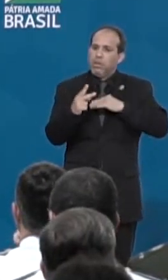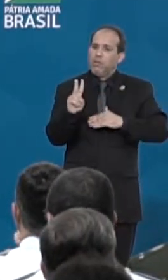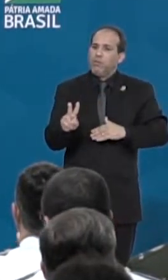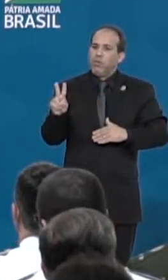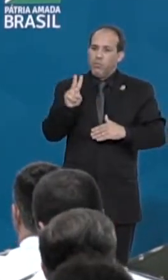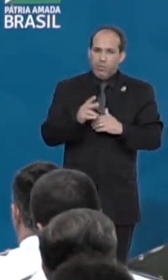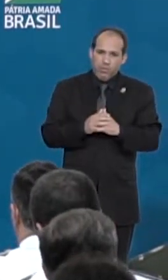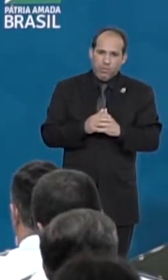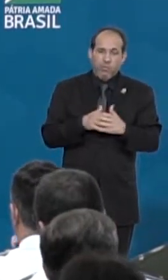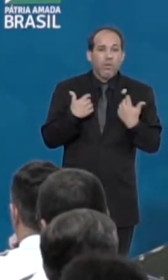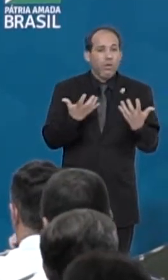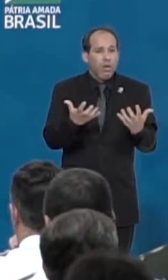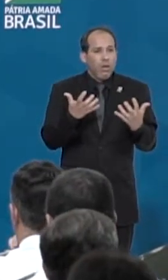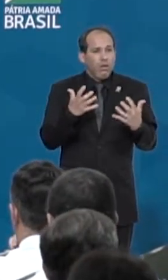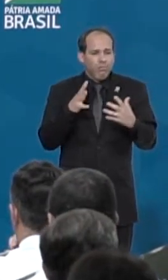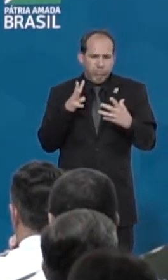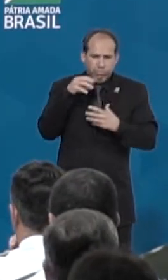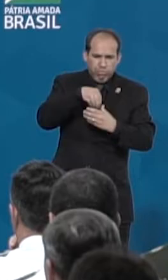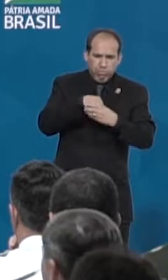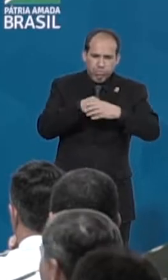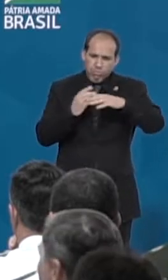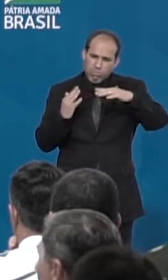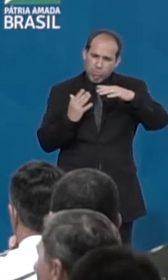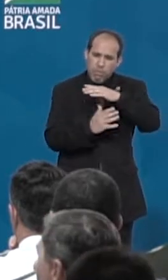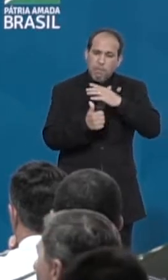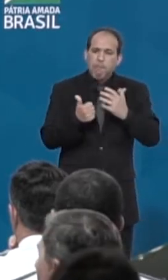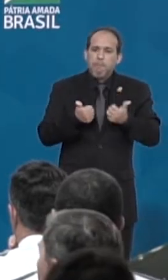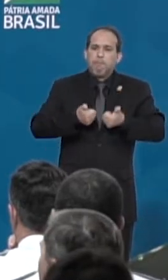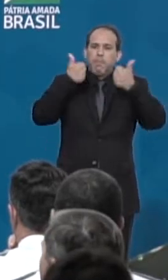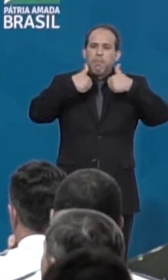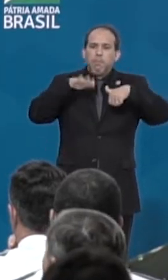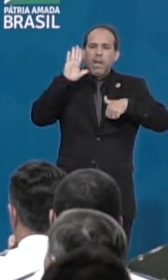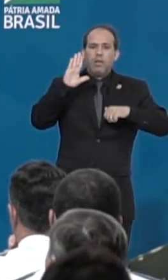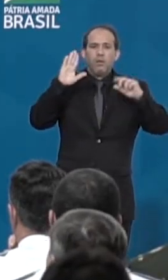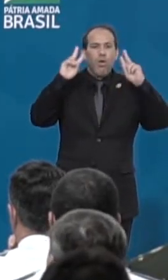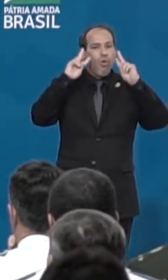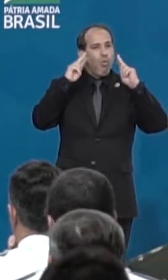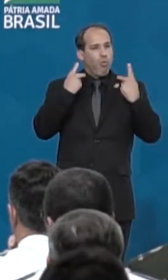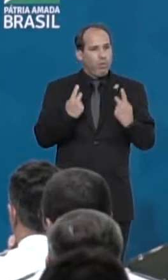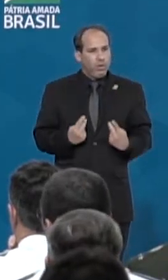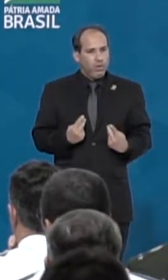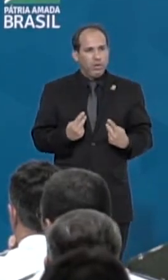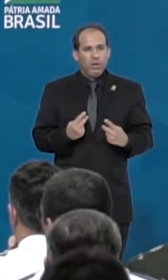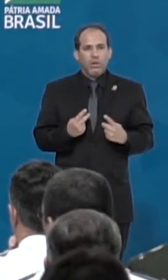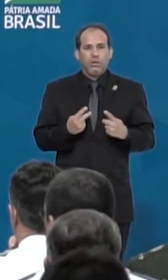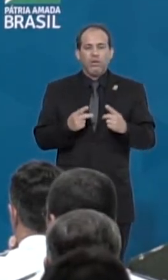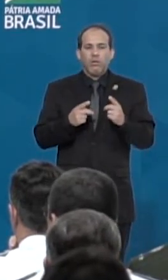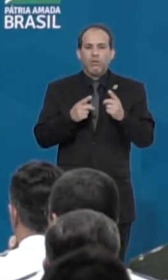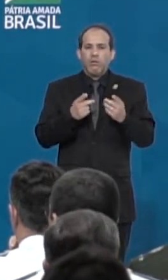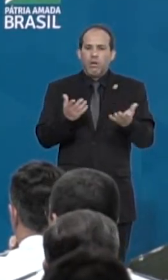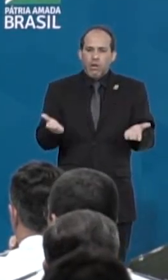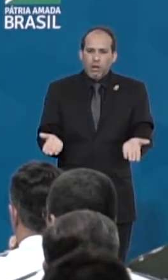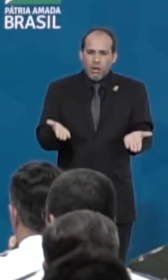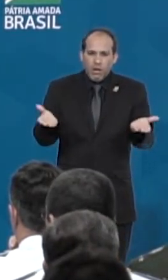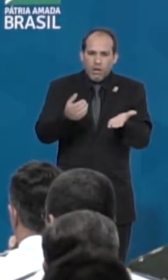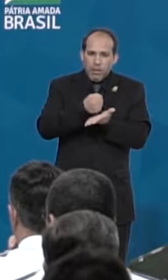promover uma interiorização com maior humanidade, inserção social e